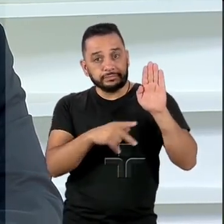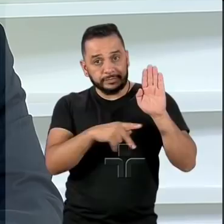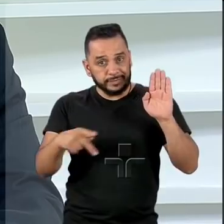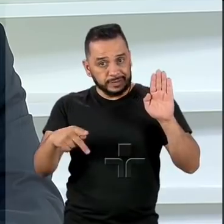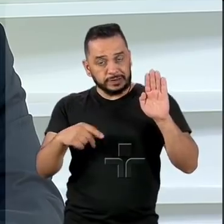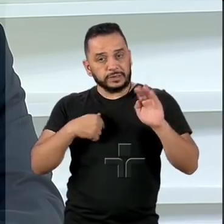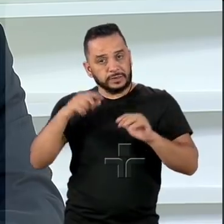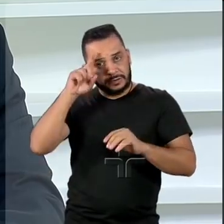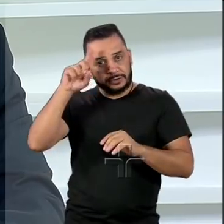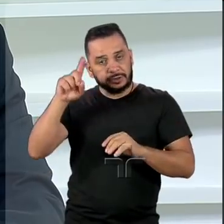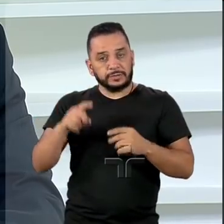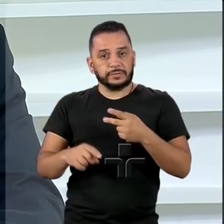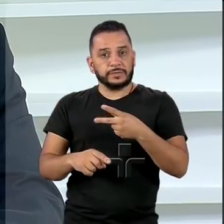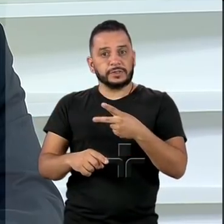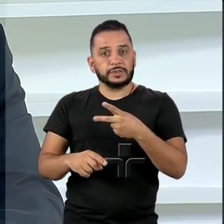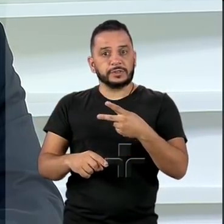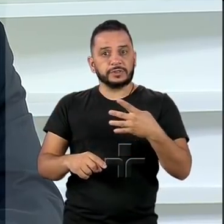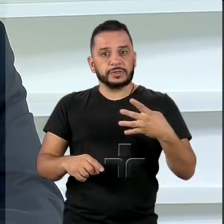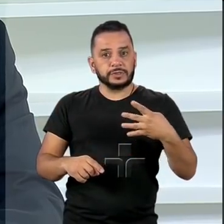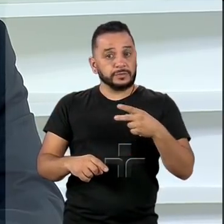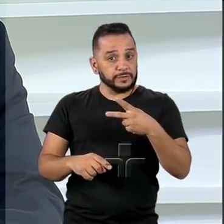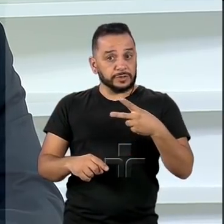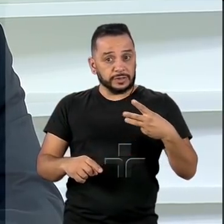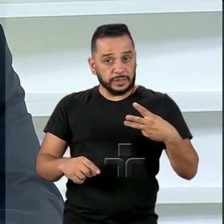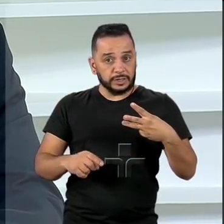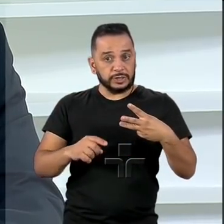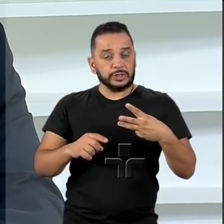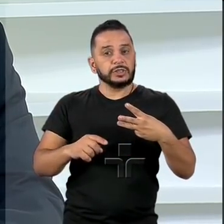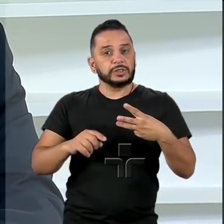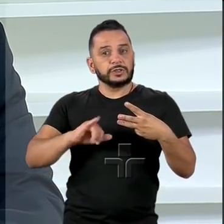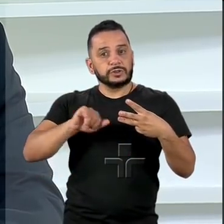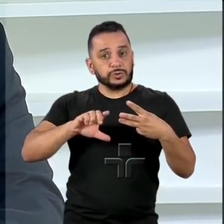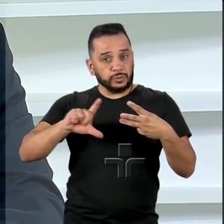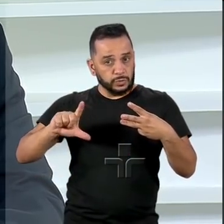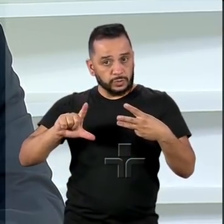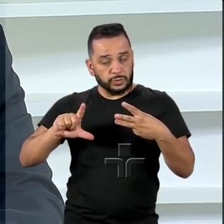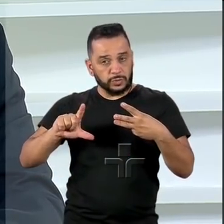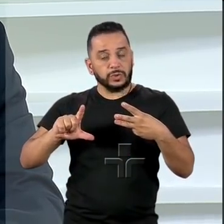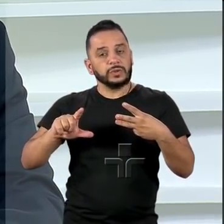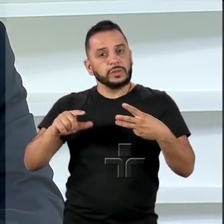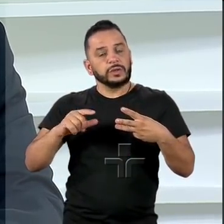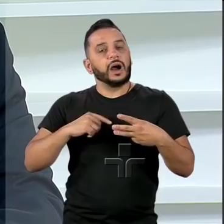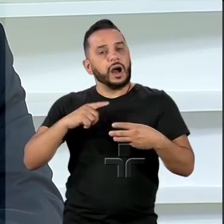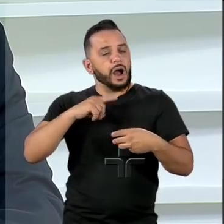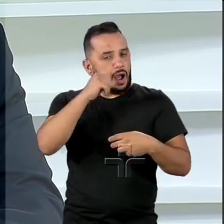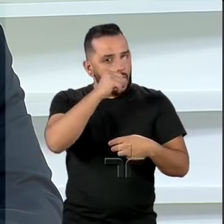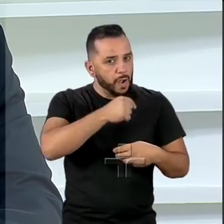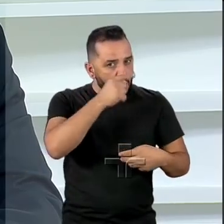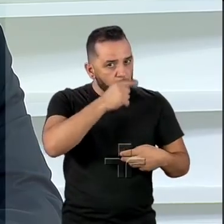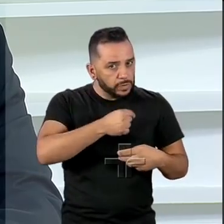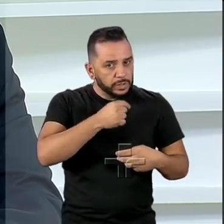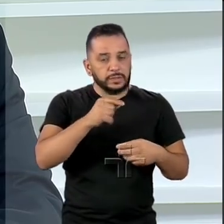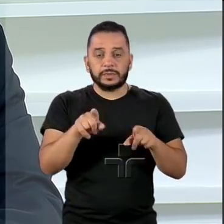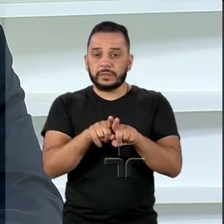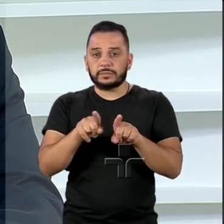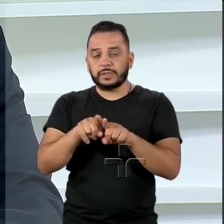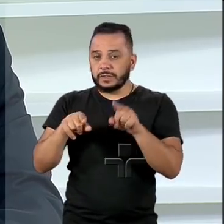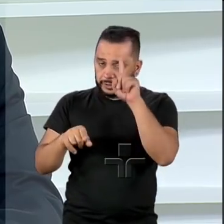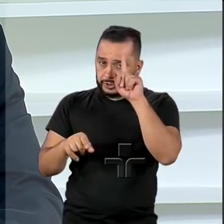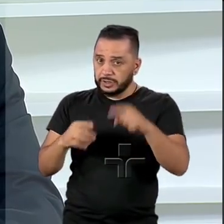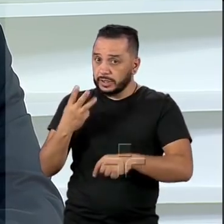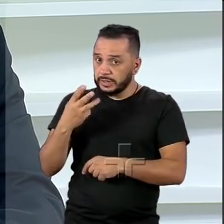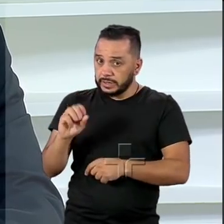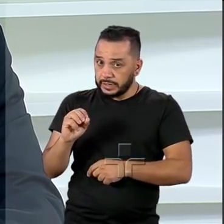nos dias 23 de julho, com o pré-candidato pelo PSDB, Geraldo Alckmin, e no dia 30 de julho com o